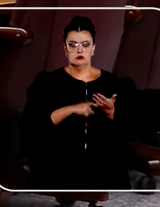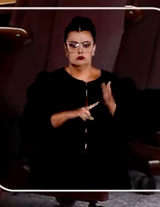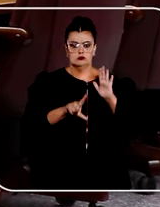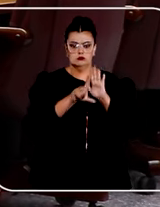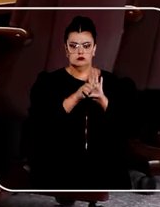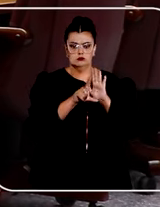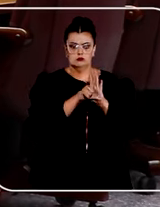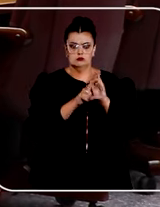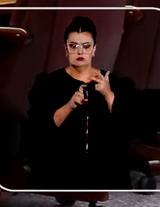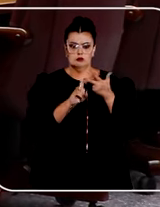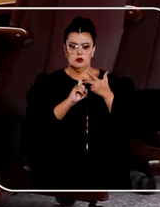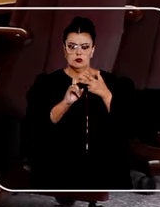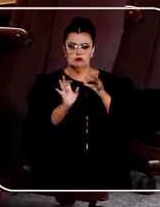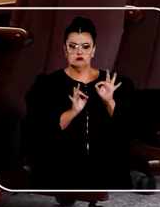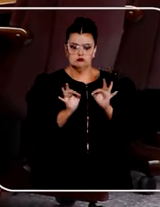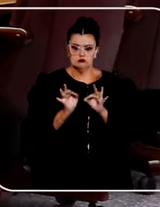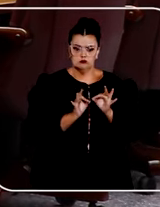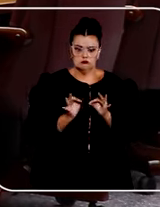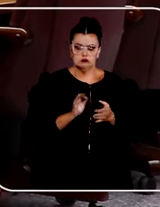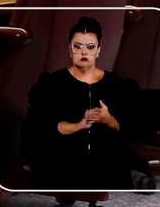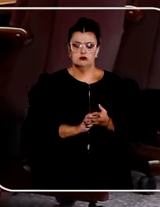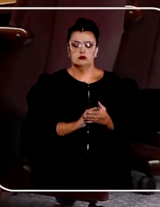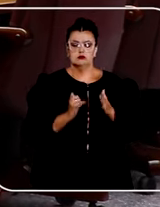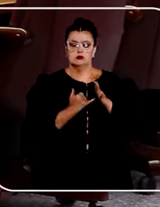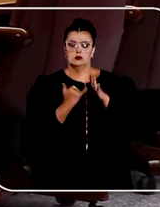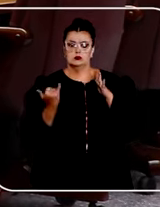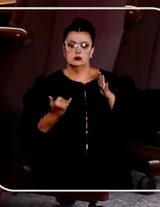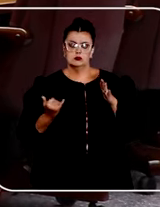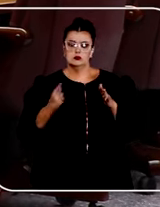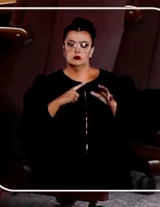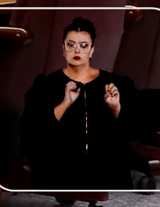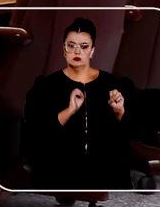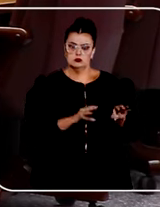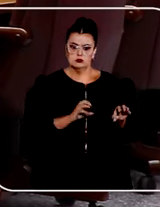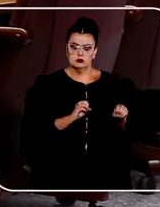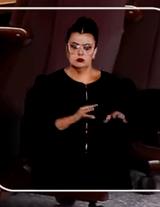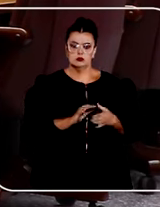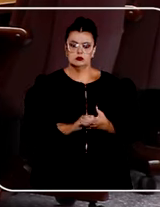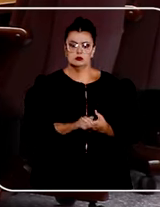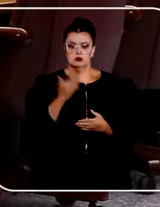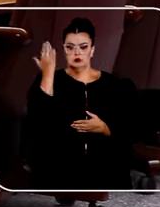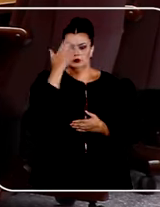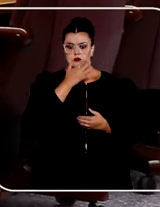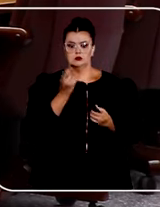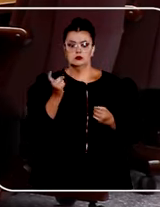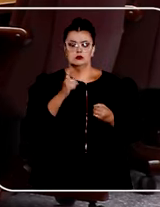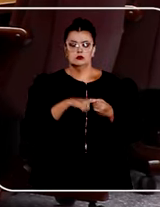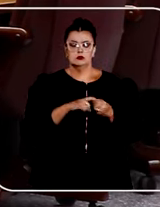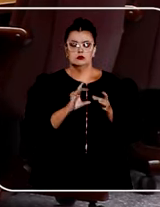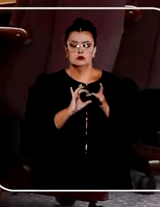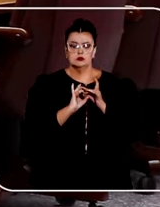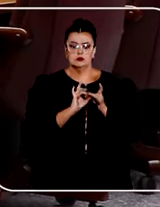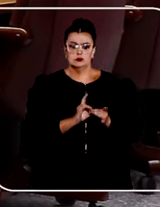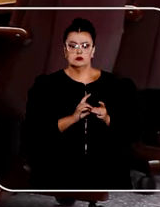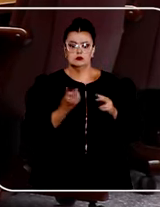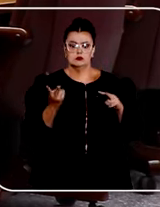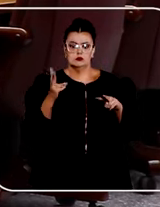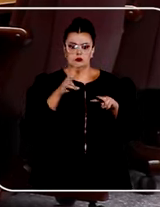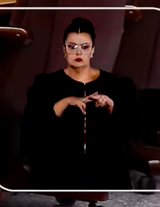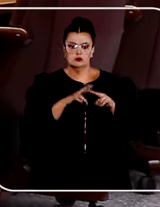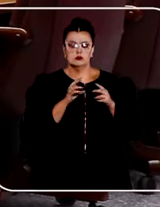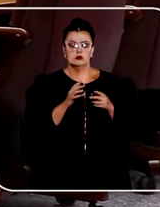prevê a lei de execução penal A Entidade de ensino deve possuir necessariamente convênio com a unidade